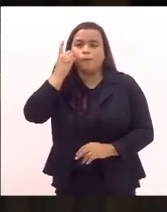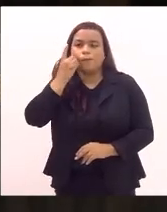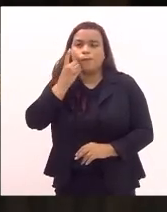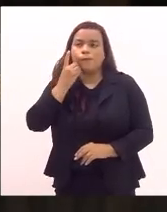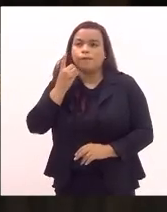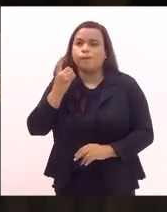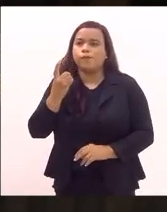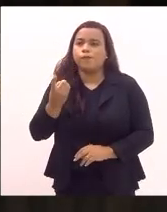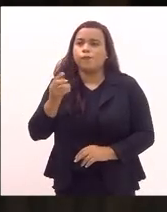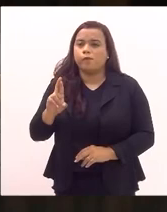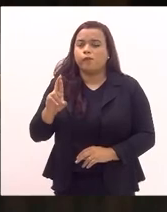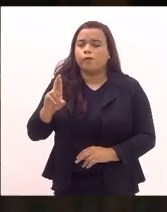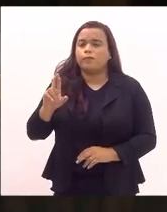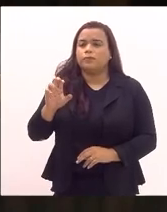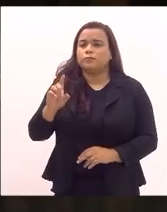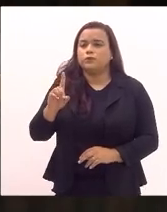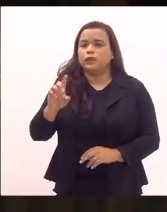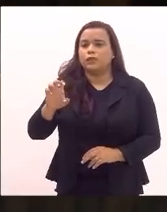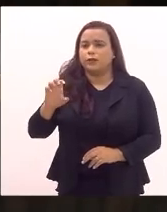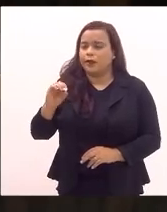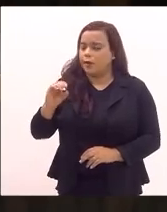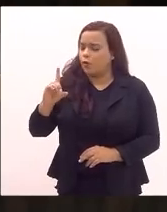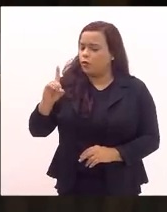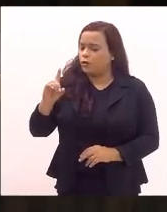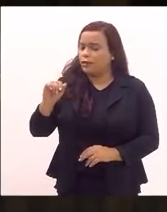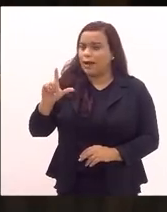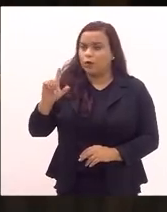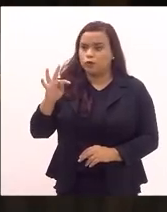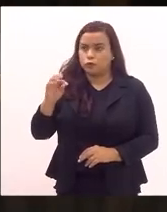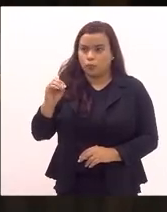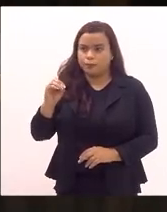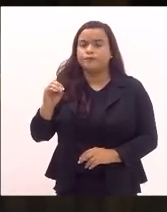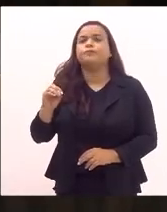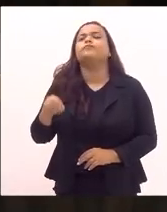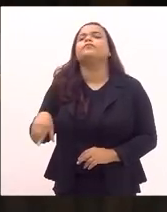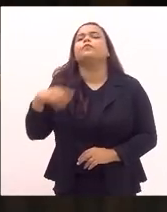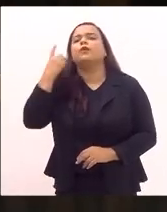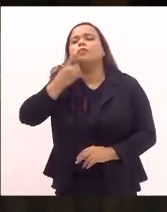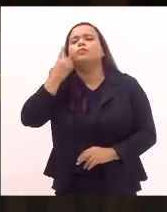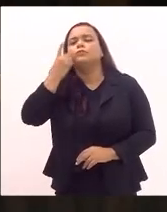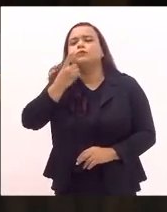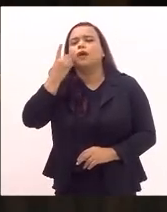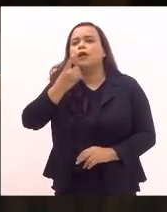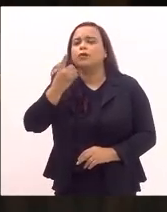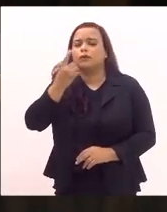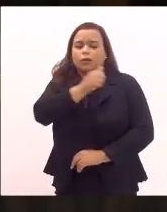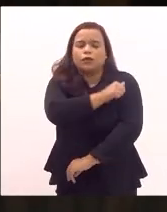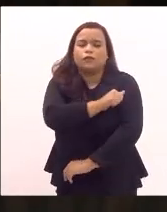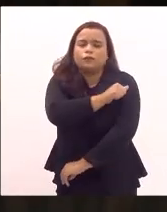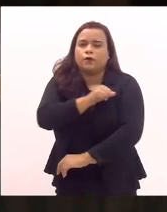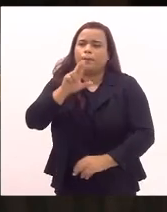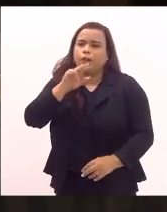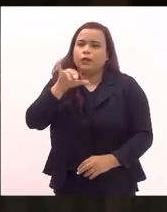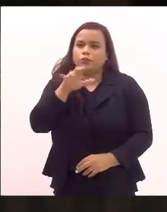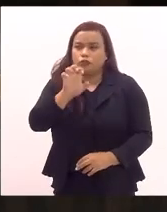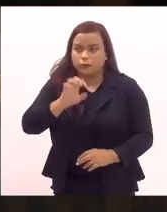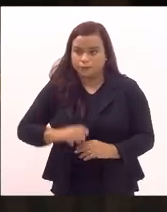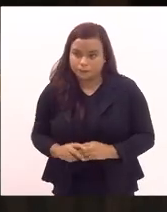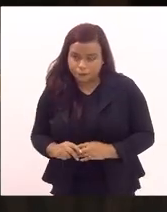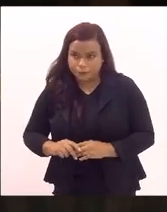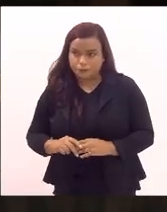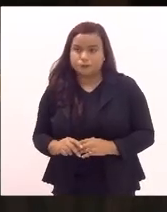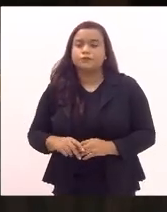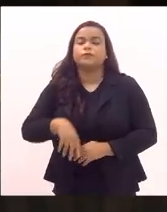Dr deodalto Deputado Dr deodalto Deputado Deputado a enfermeira Rejane o